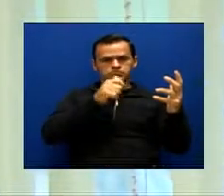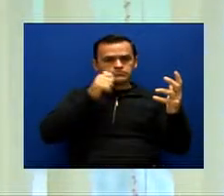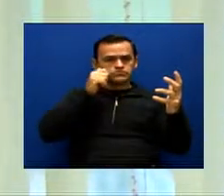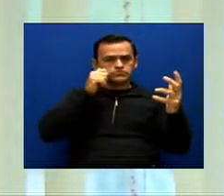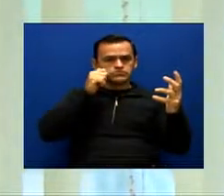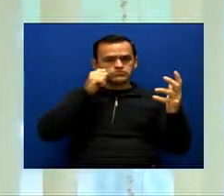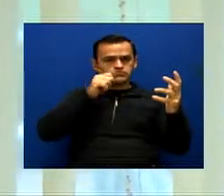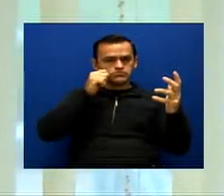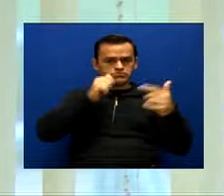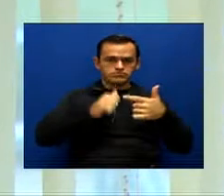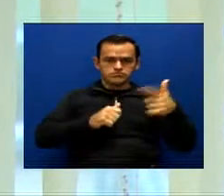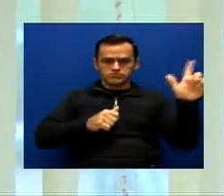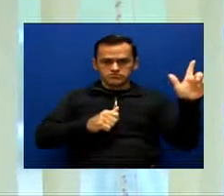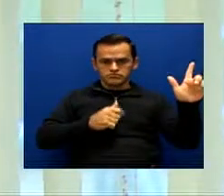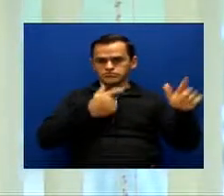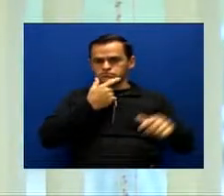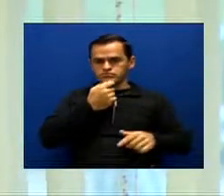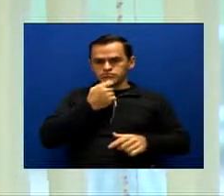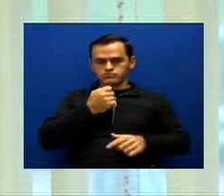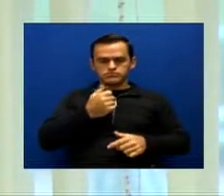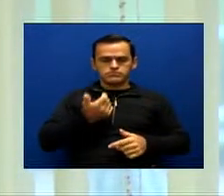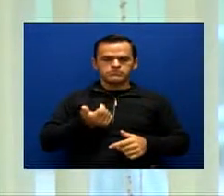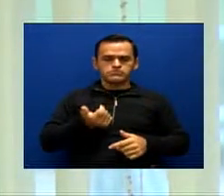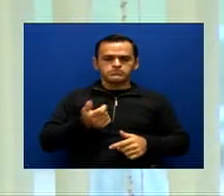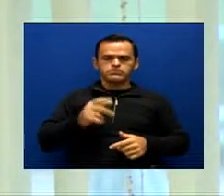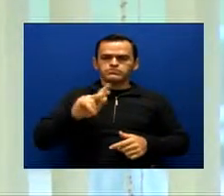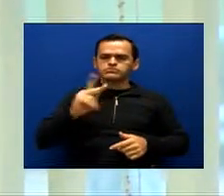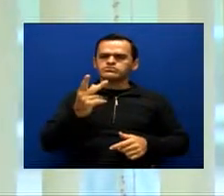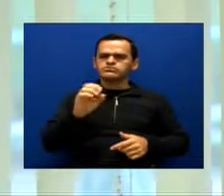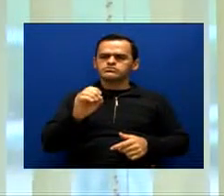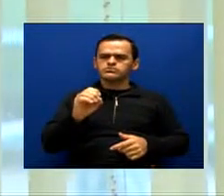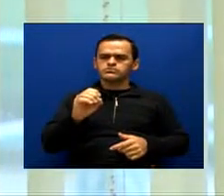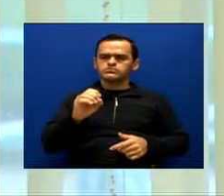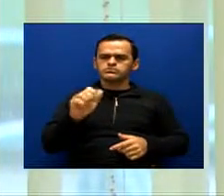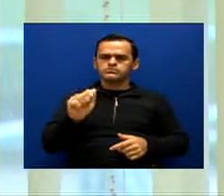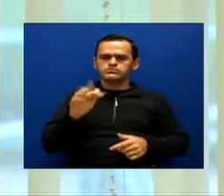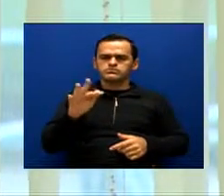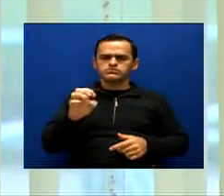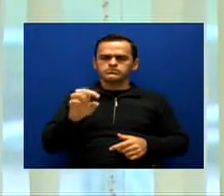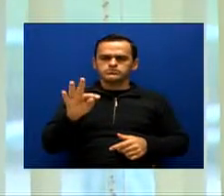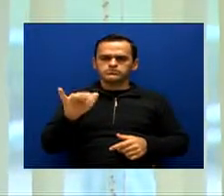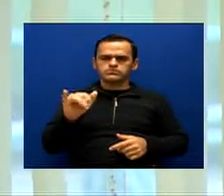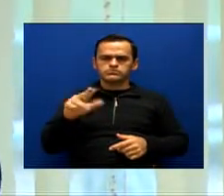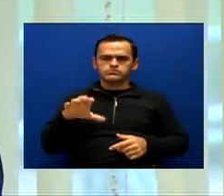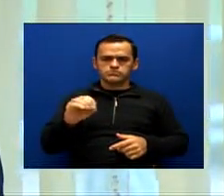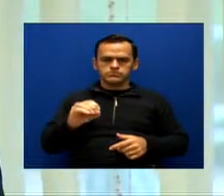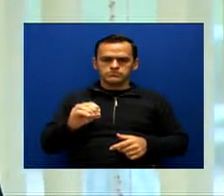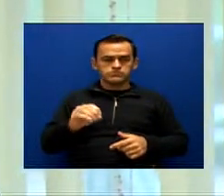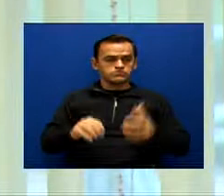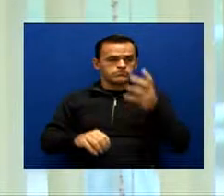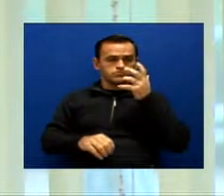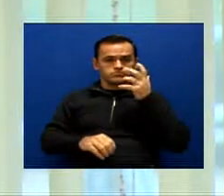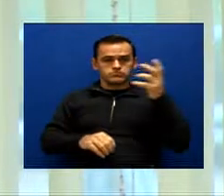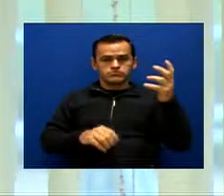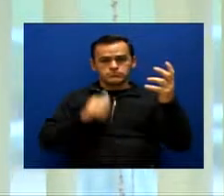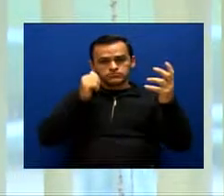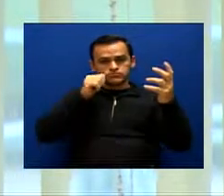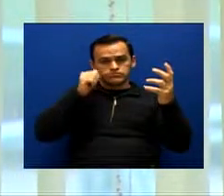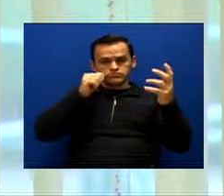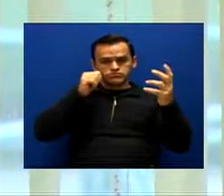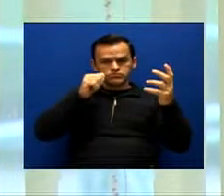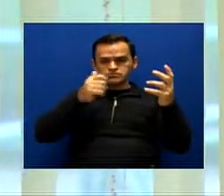sexual oposta. Homoafetivo ou homossexual, a pessoa que se atrai pela pessoa do mesmo